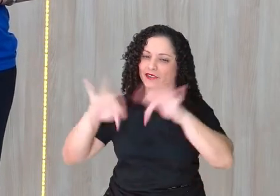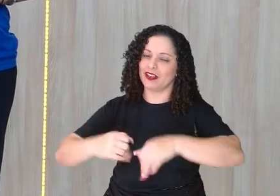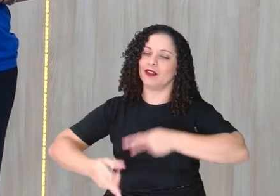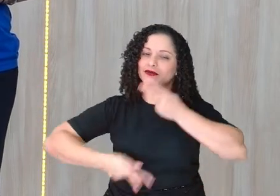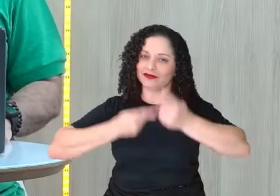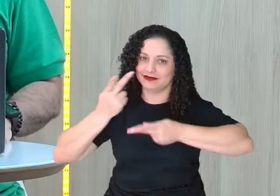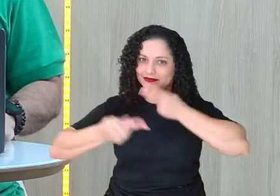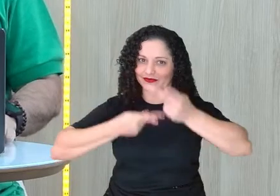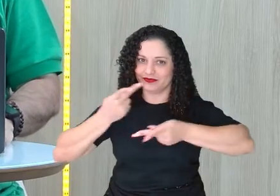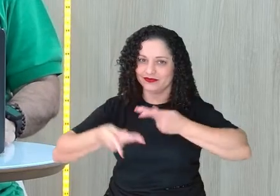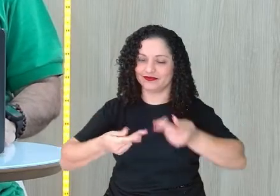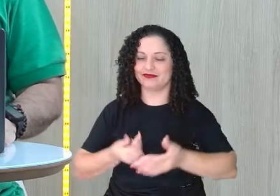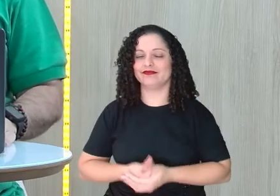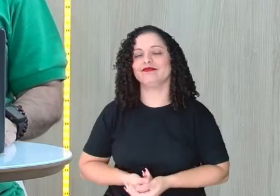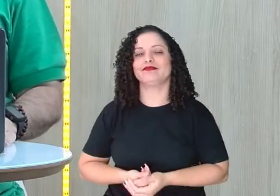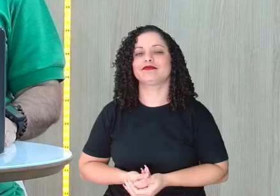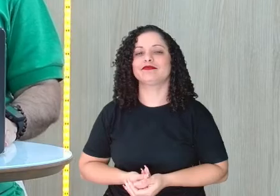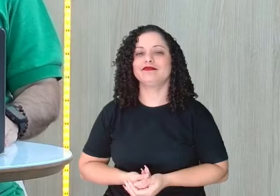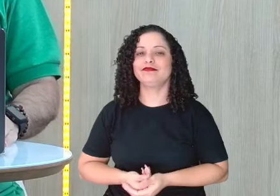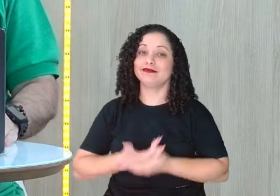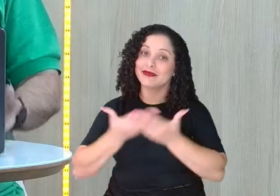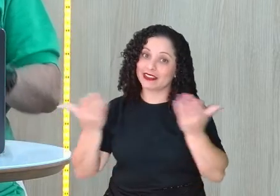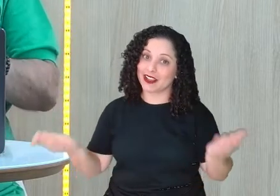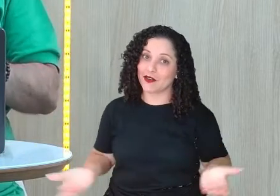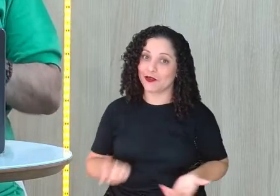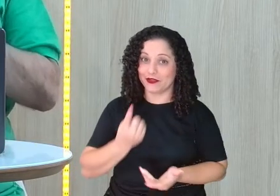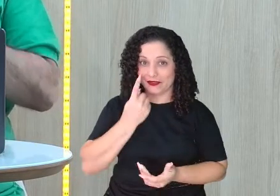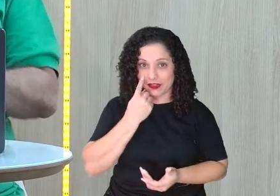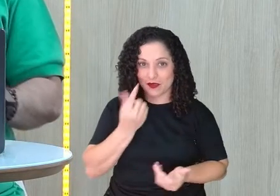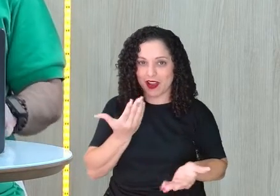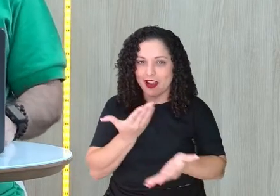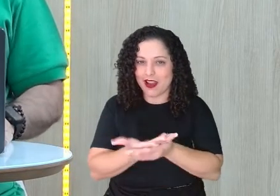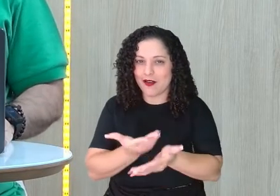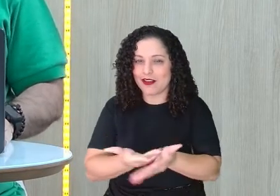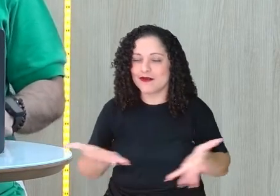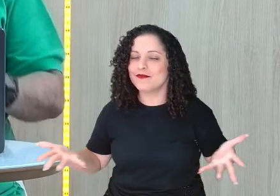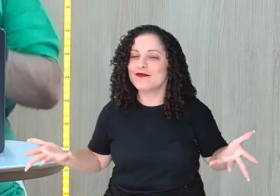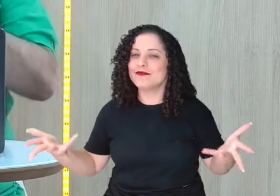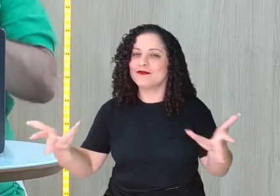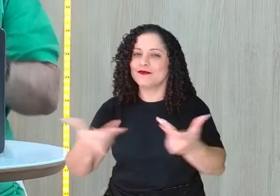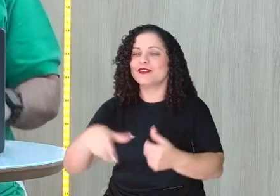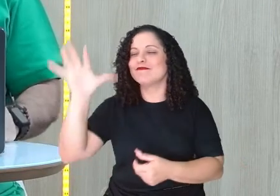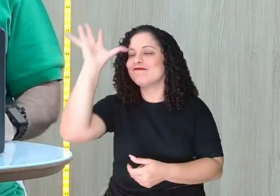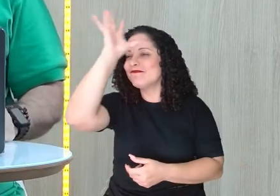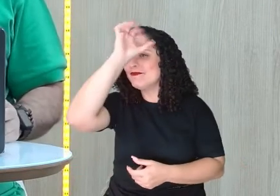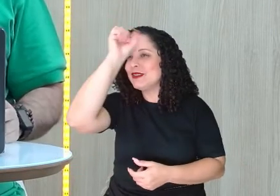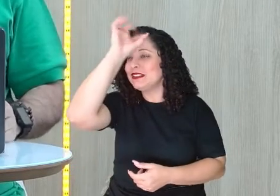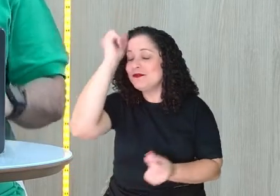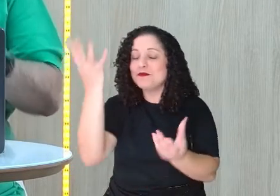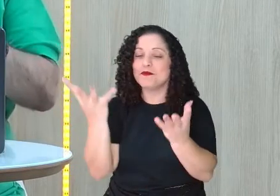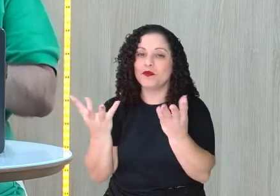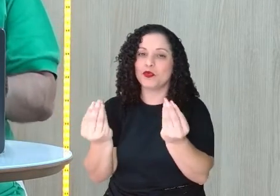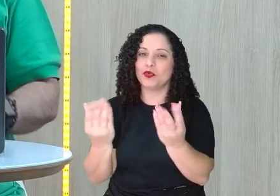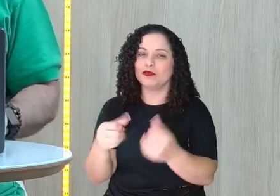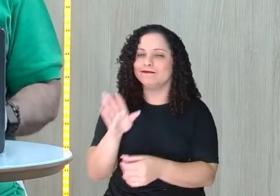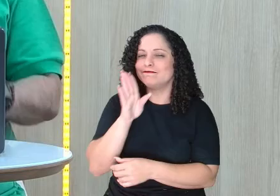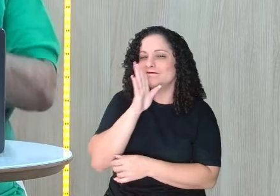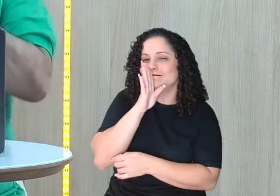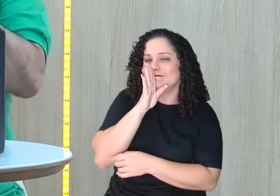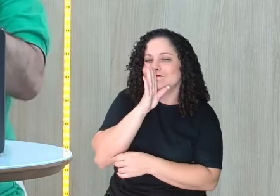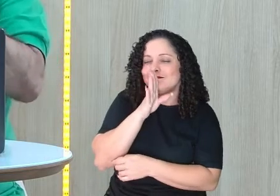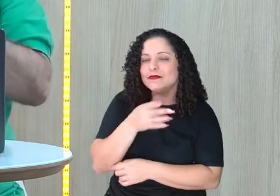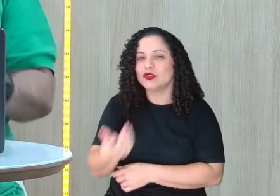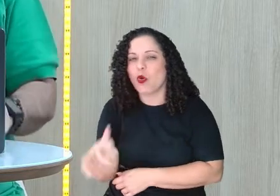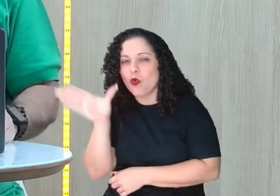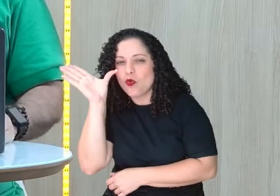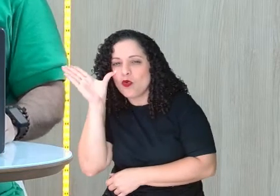vocês. É isso aí, gente. Aí, ó, tá vendo? Aula maravilhosa. Aprendi um bocado aqui. Eu fiquei calado, não falei só